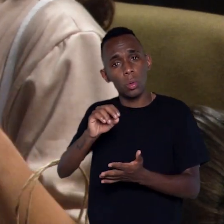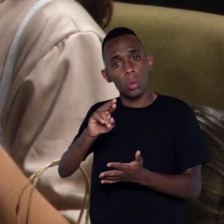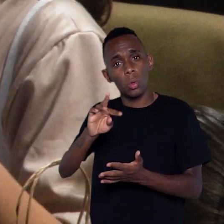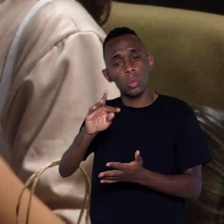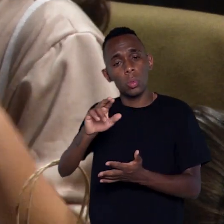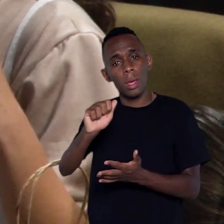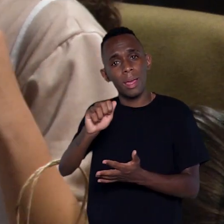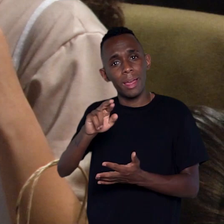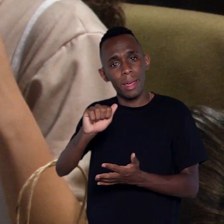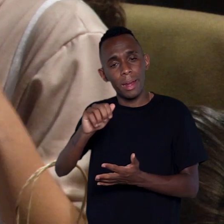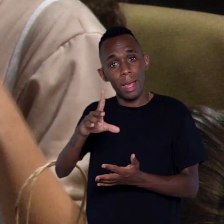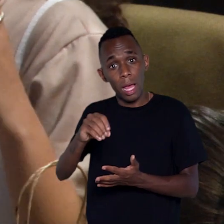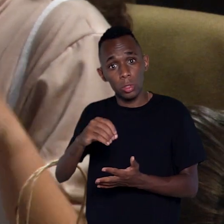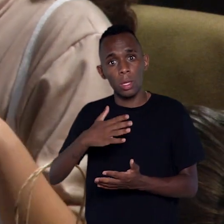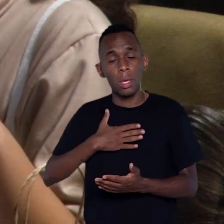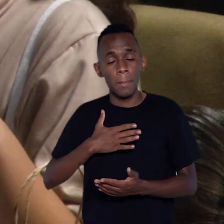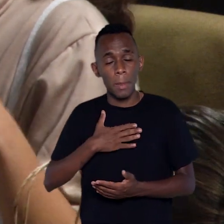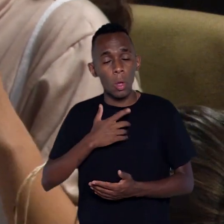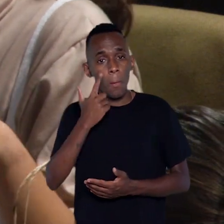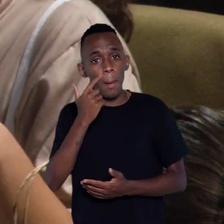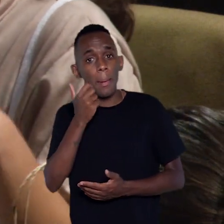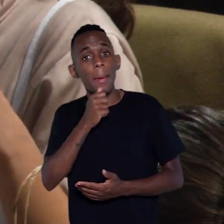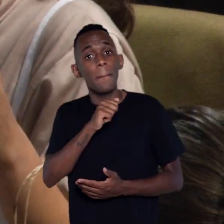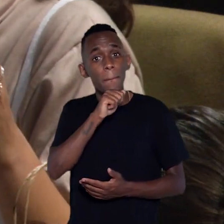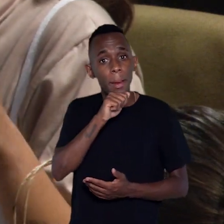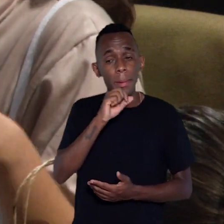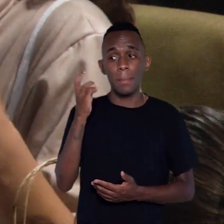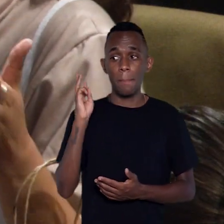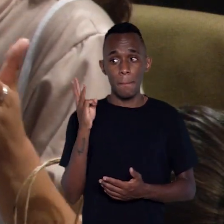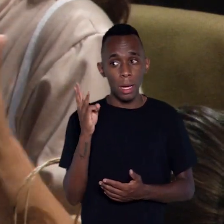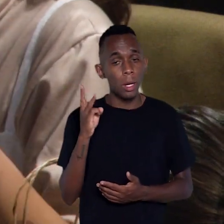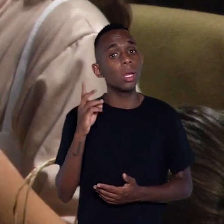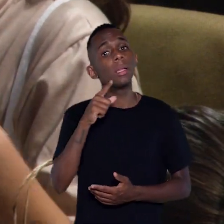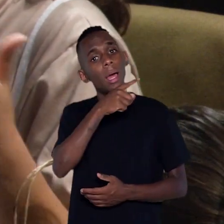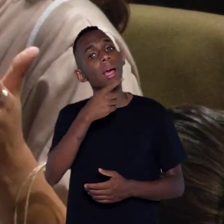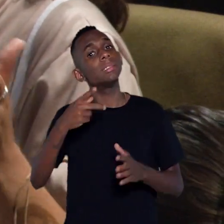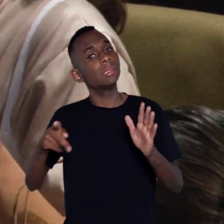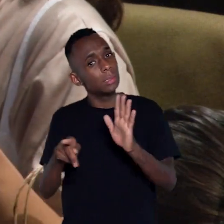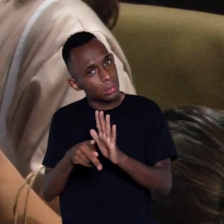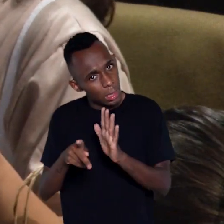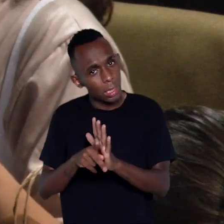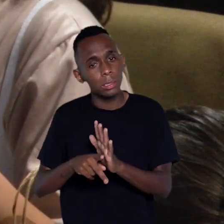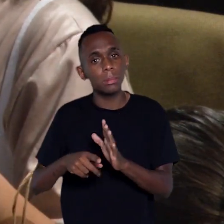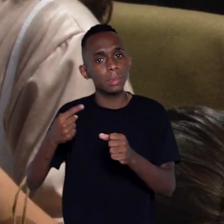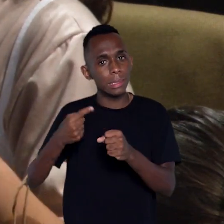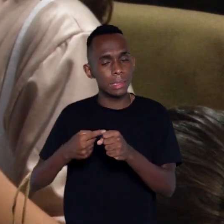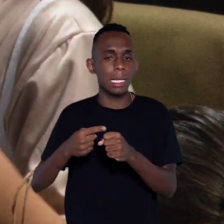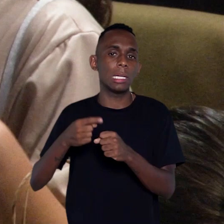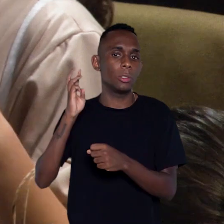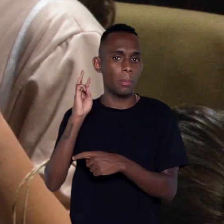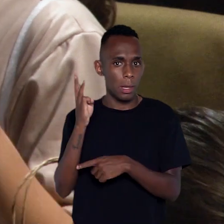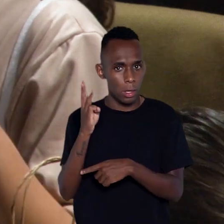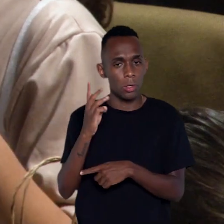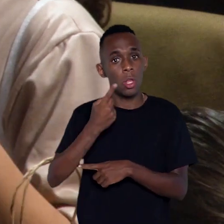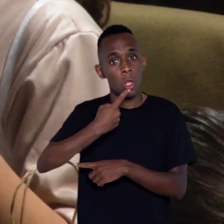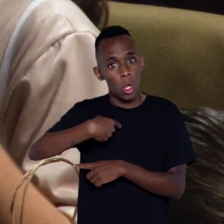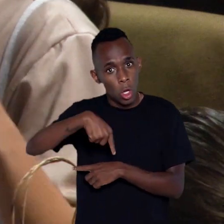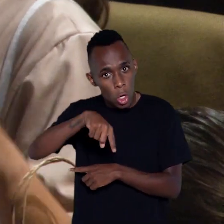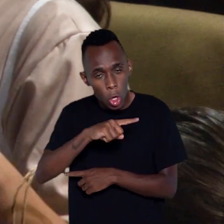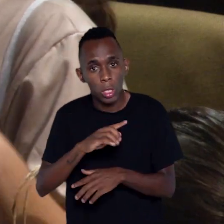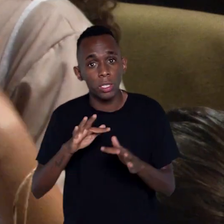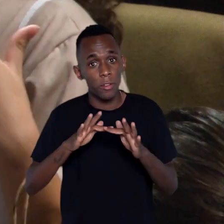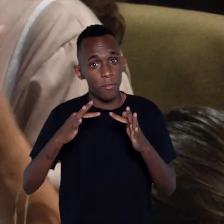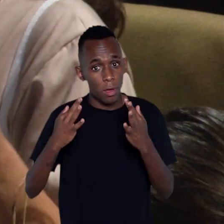de maranhenses, e maranhenses nascidos e criados nos Lençóis, no Parque Nacional dos Lençóis Maranhenses. Então, a